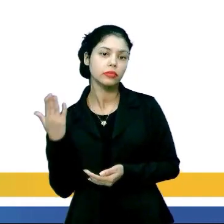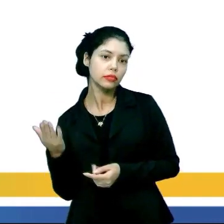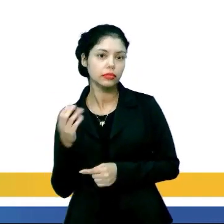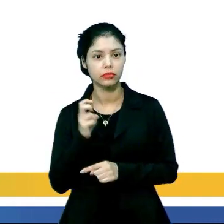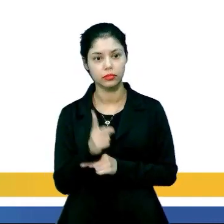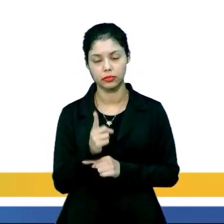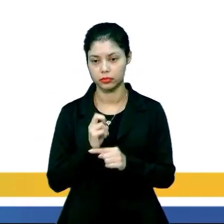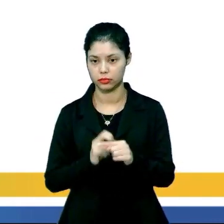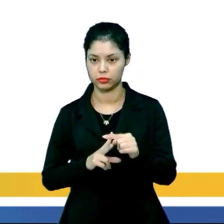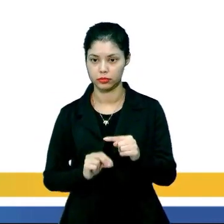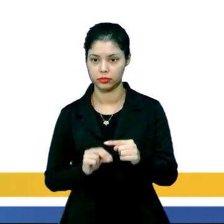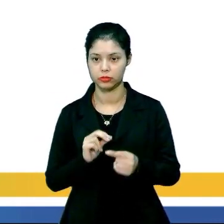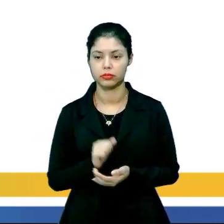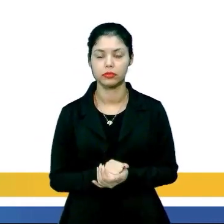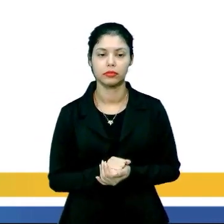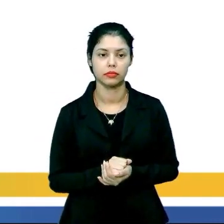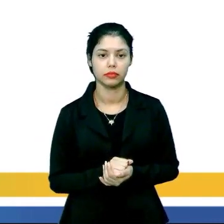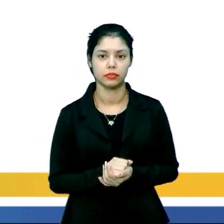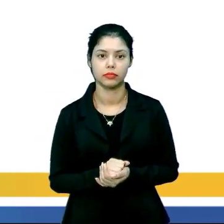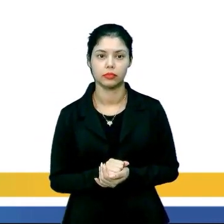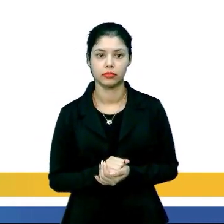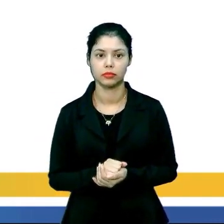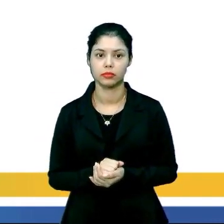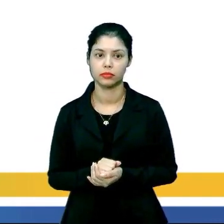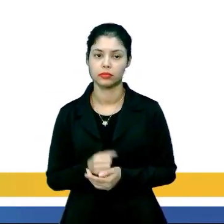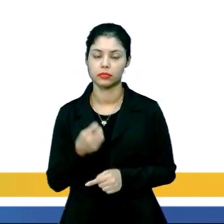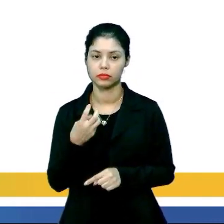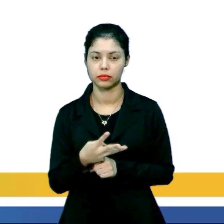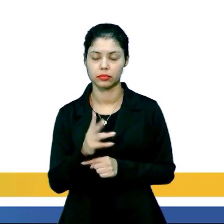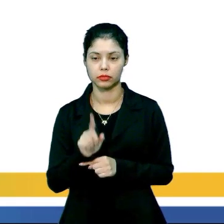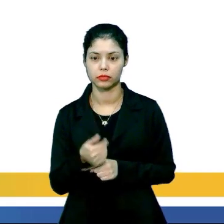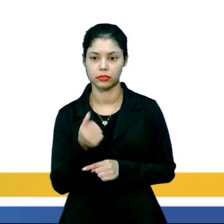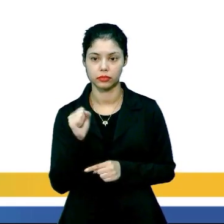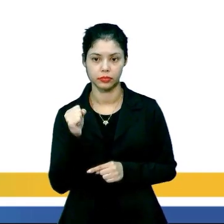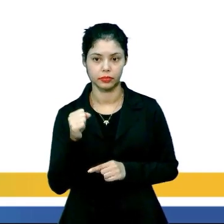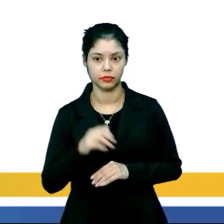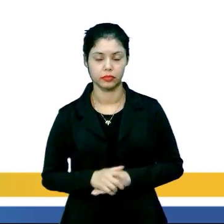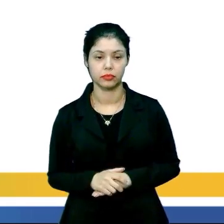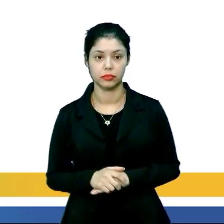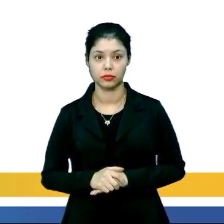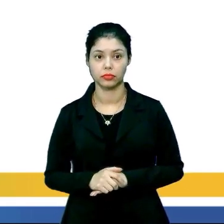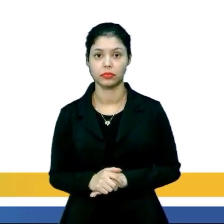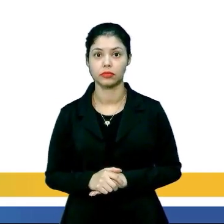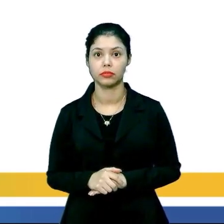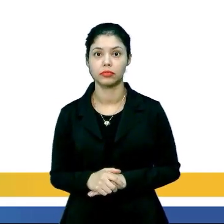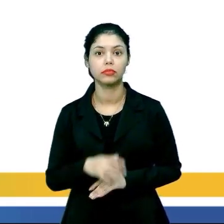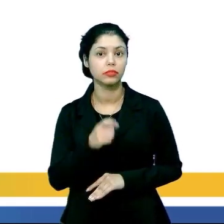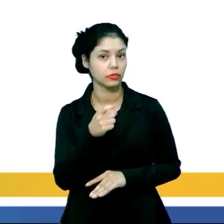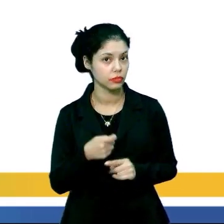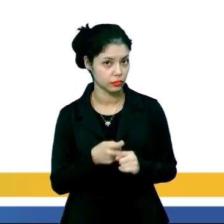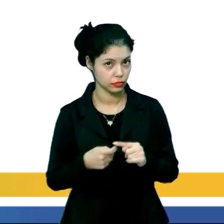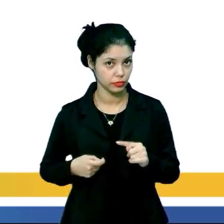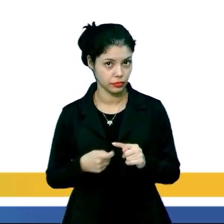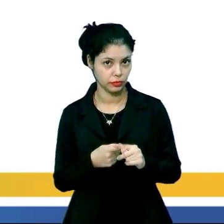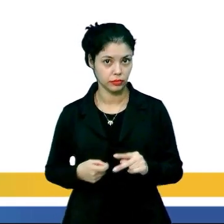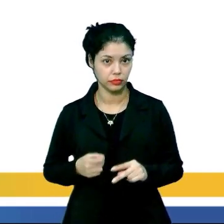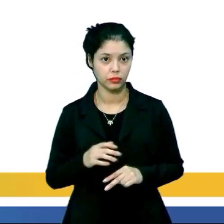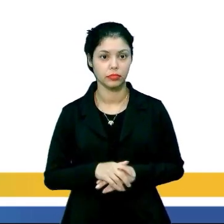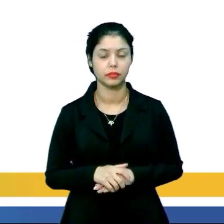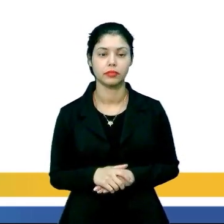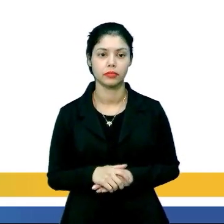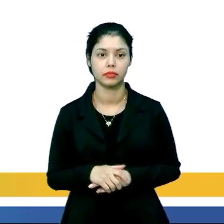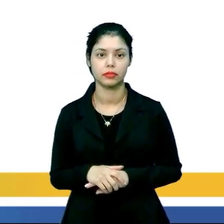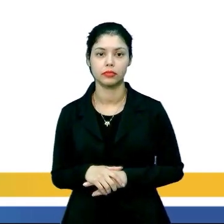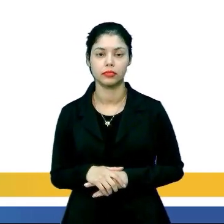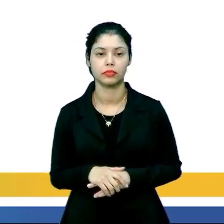Esse 1 sobre 50 é a escala. Nós sabemos que o 3,8 foi o espaço que